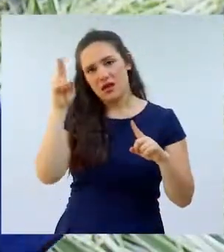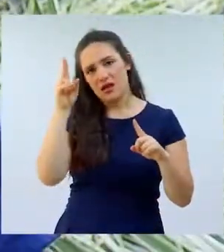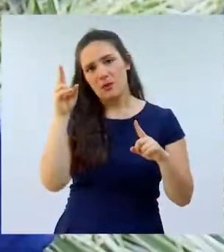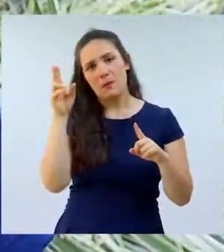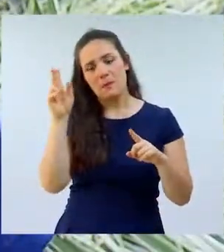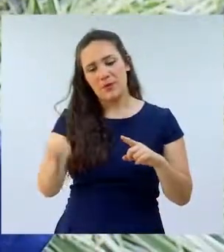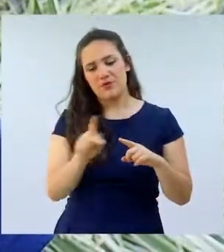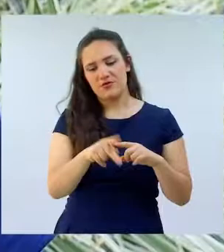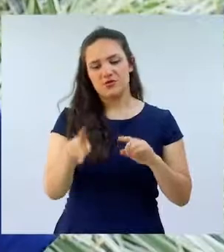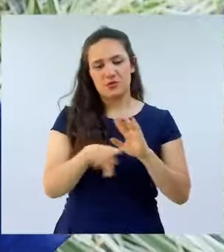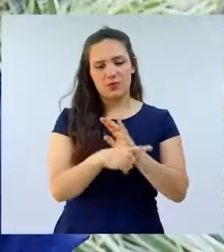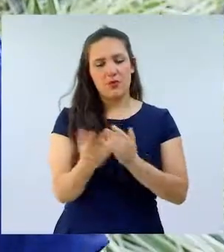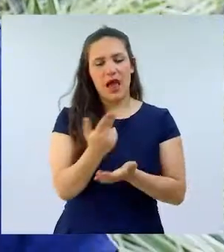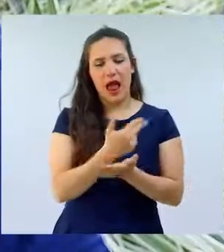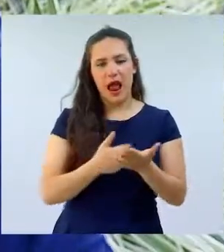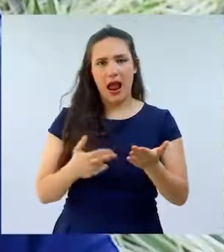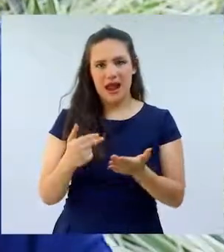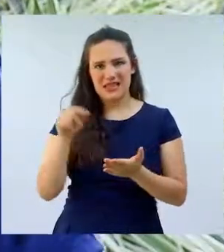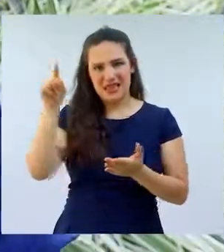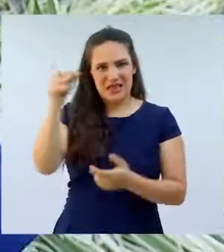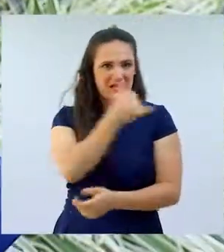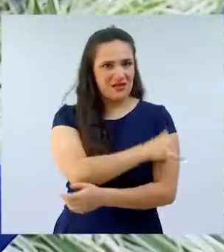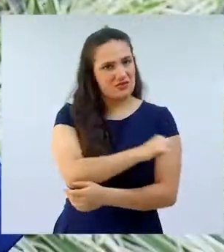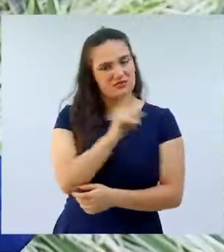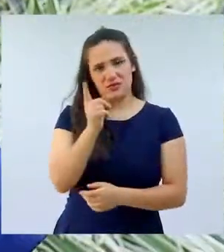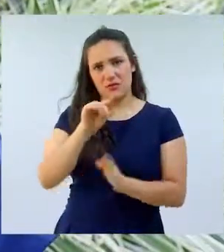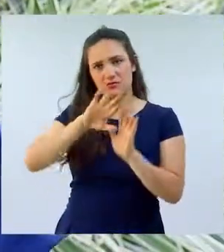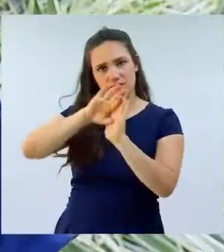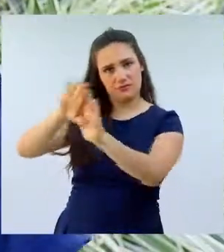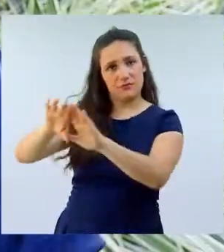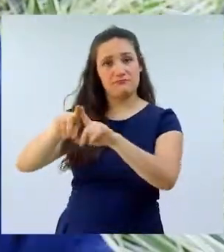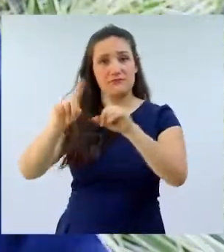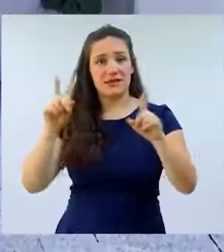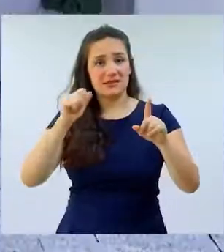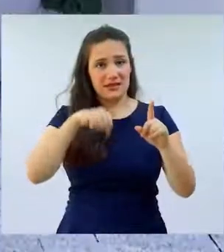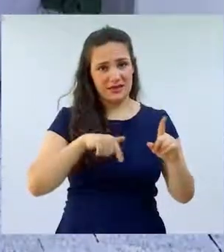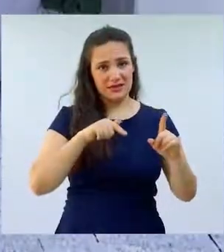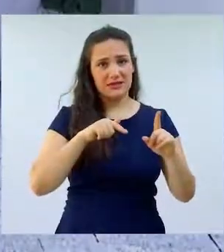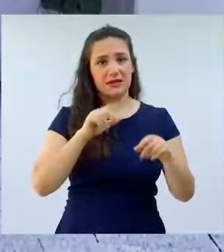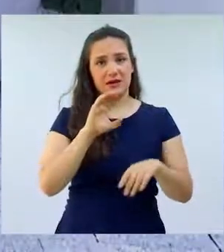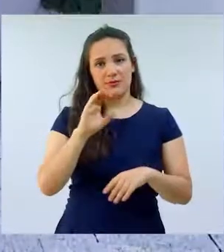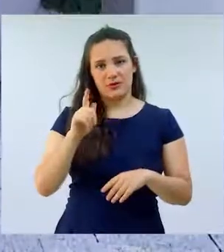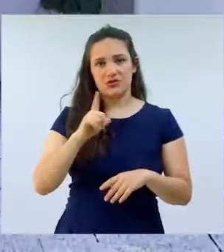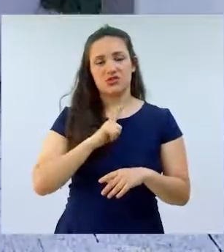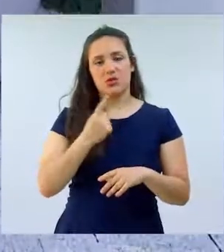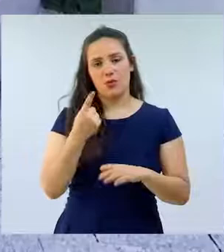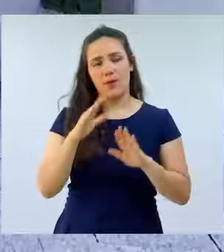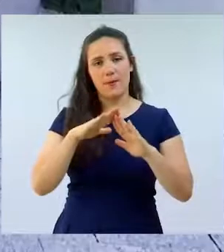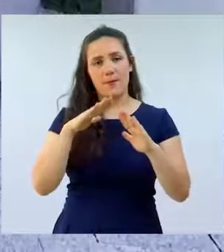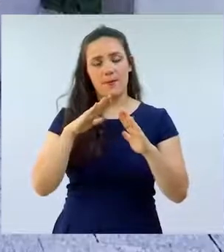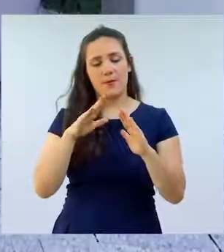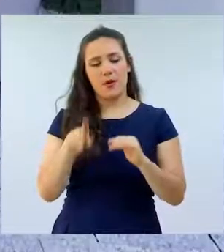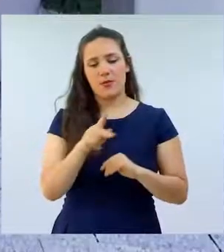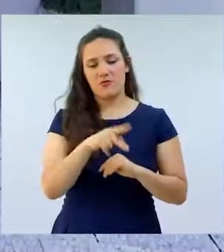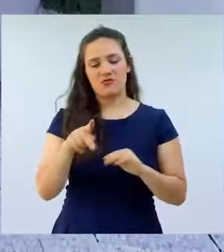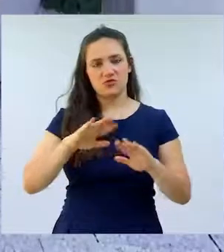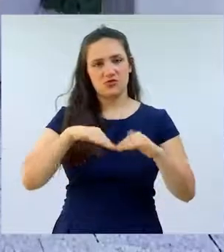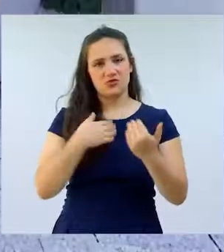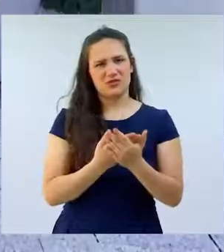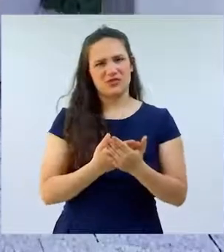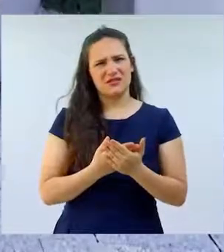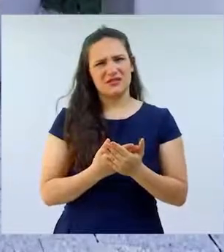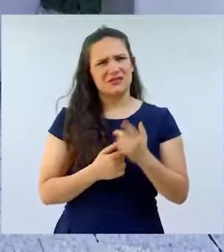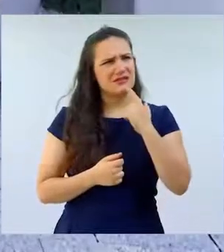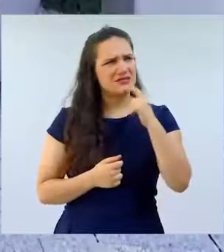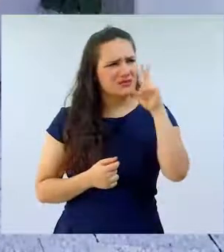que marcou muito a minha vida, assim, que foi em Campo Grande, que era a nossa professora de português, que era... Estava com o nome dela